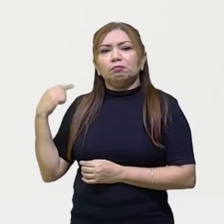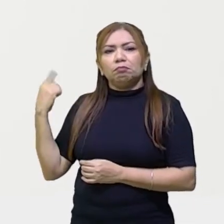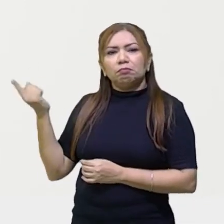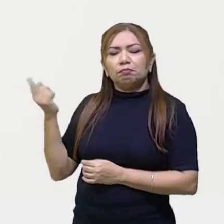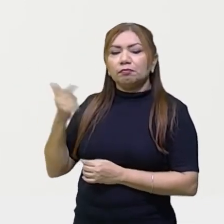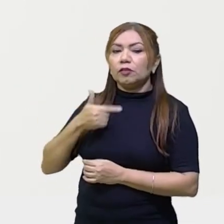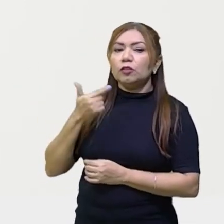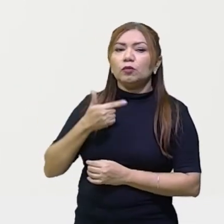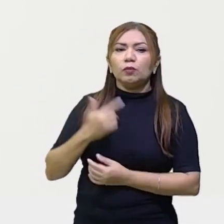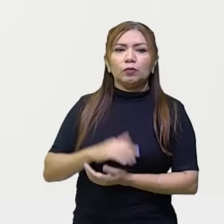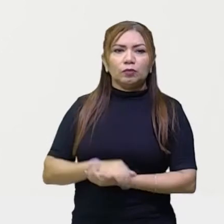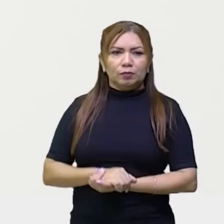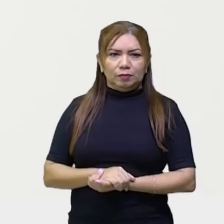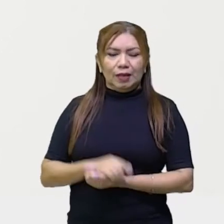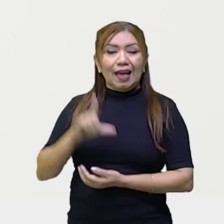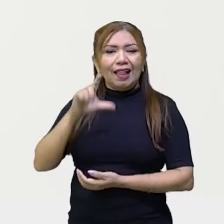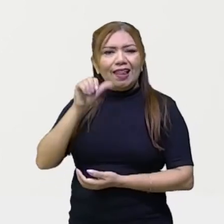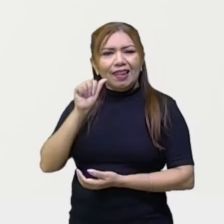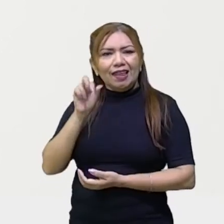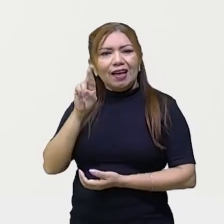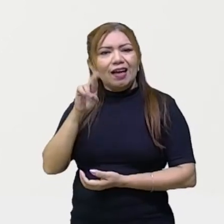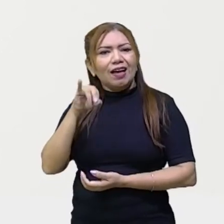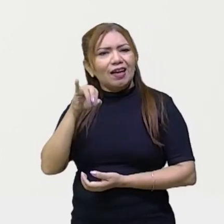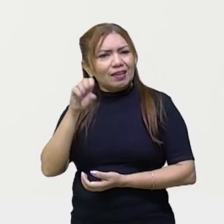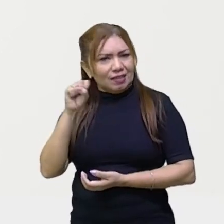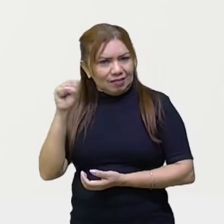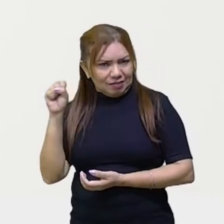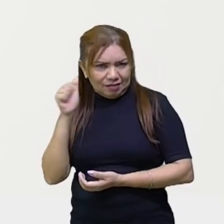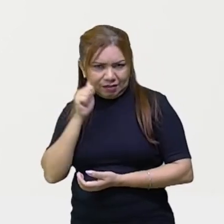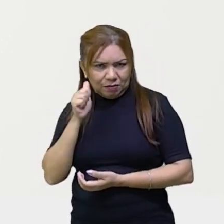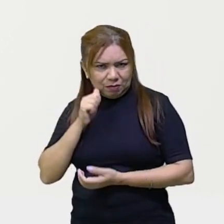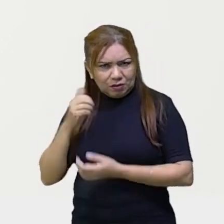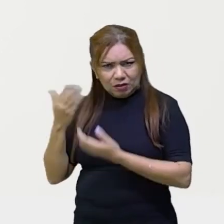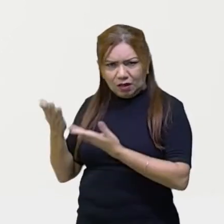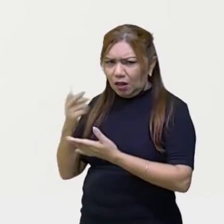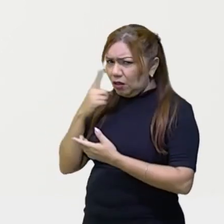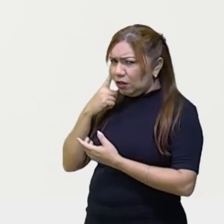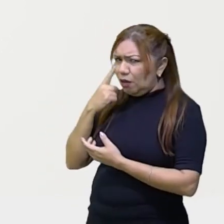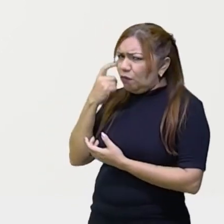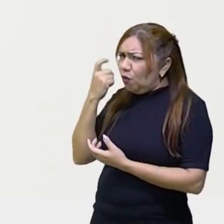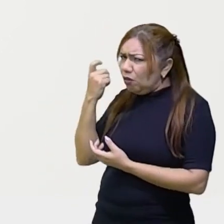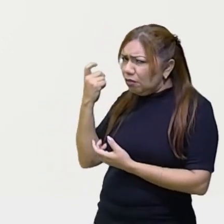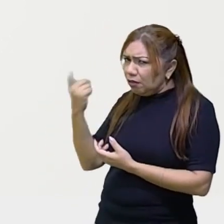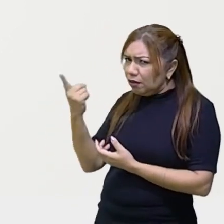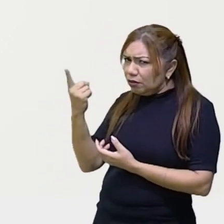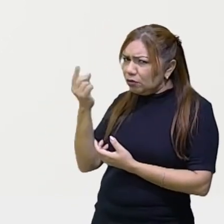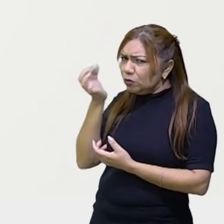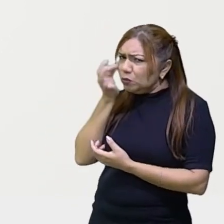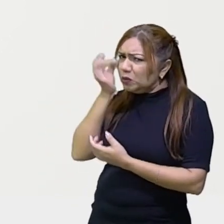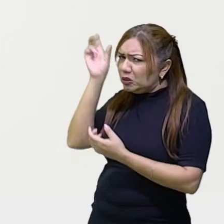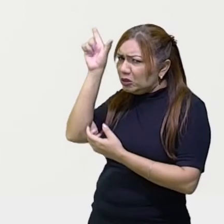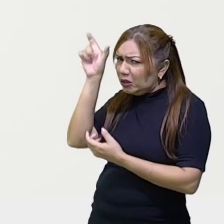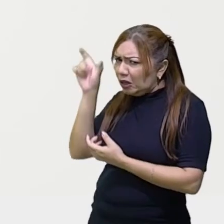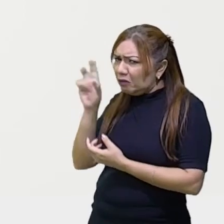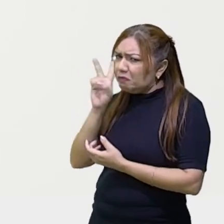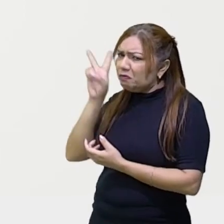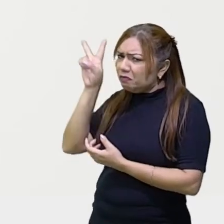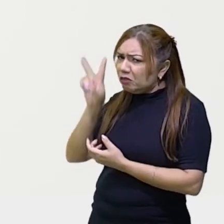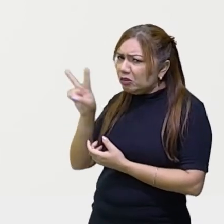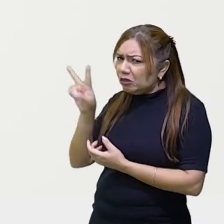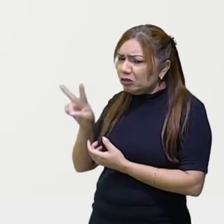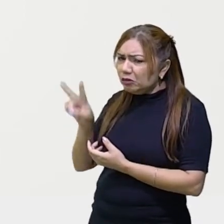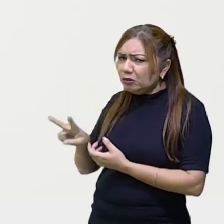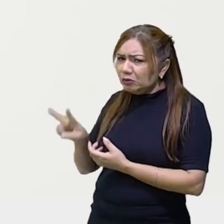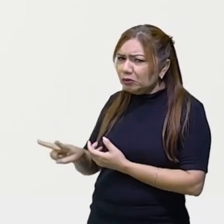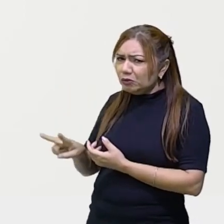a questão número 2 Larissa estava observando um prisma de base hexagonal e chegou à seguinte conclusão